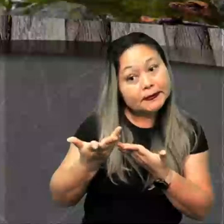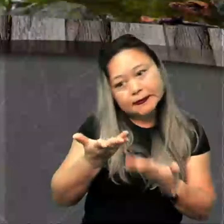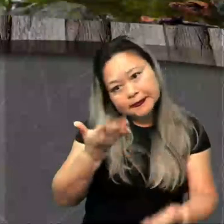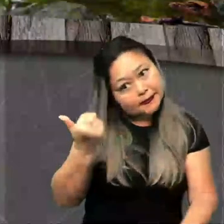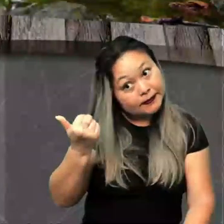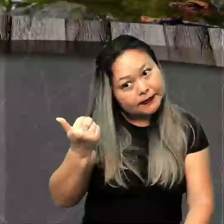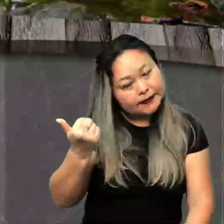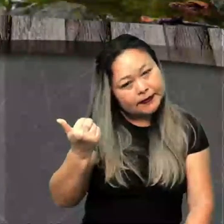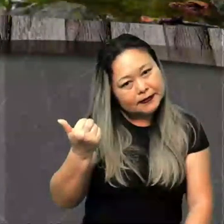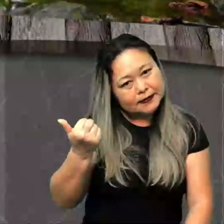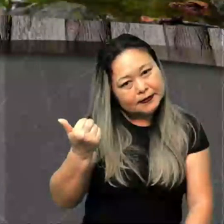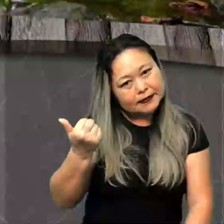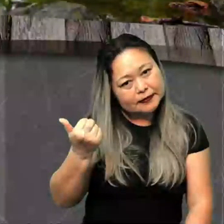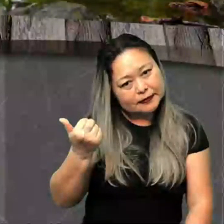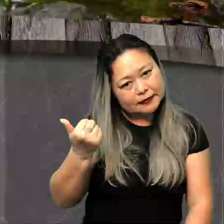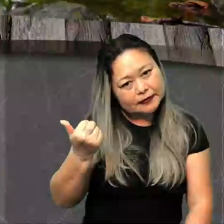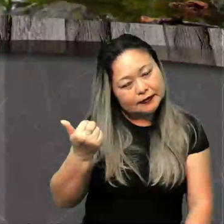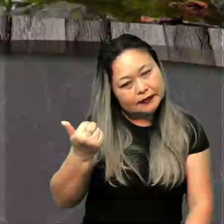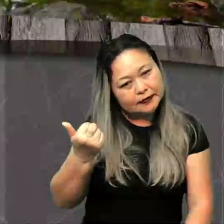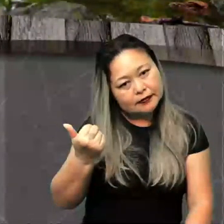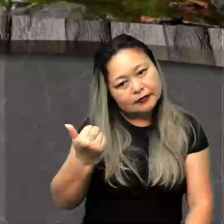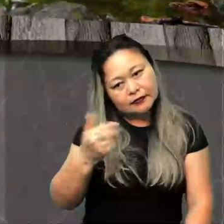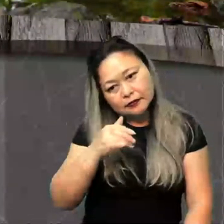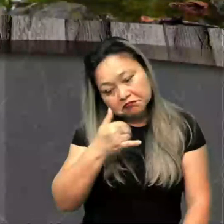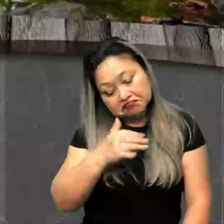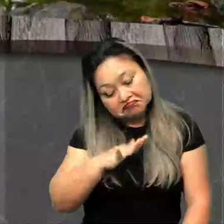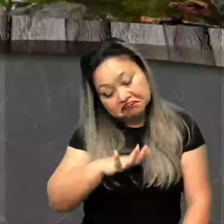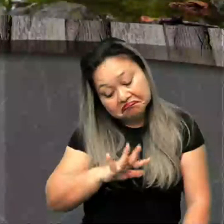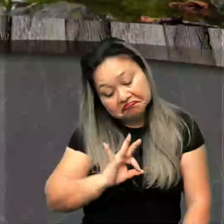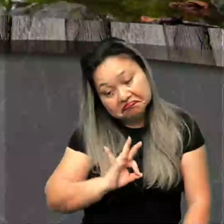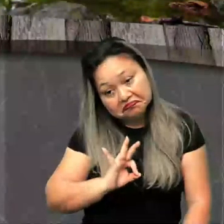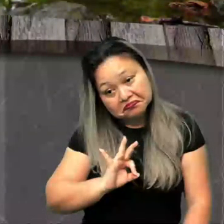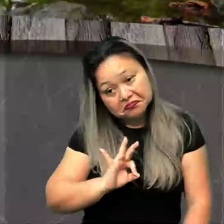Vamos lá? Tô meio sem energia.